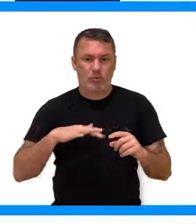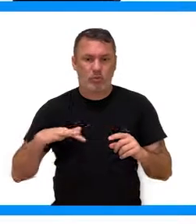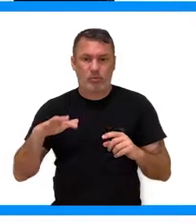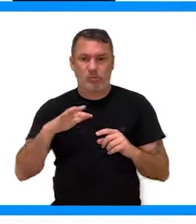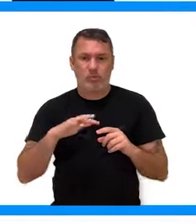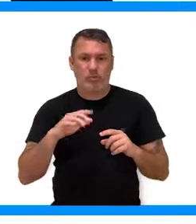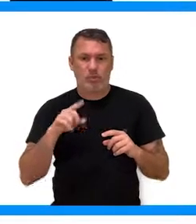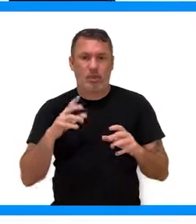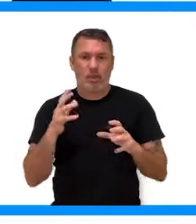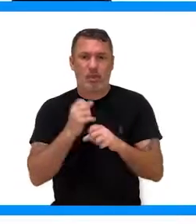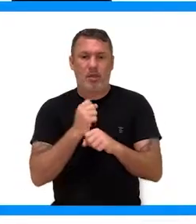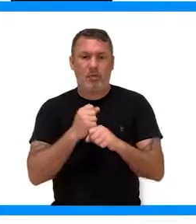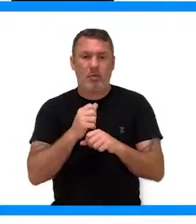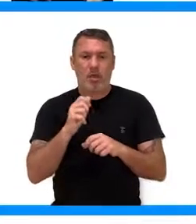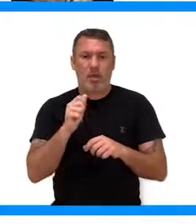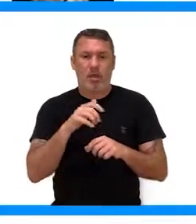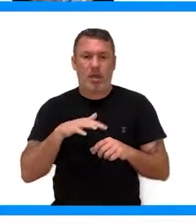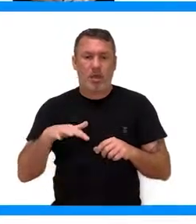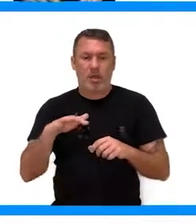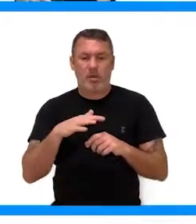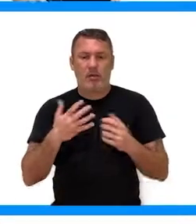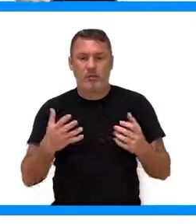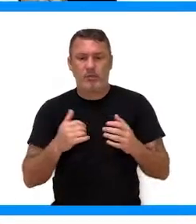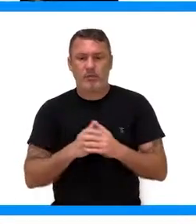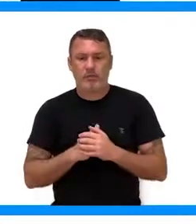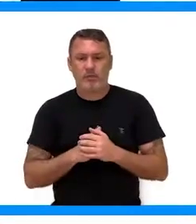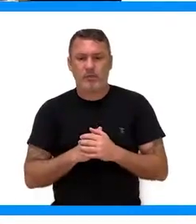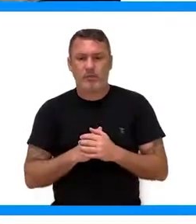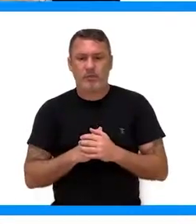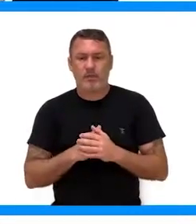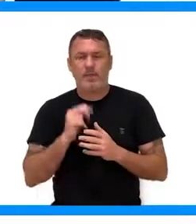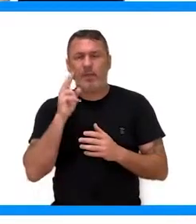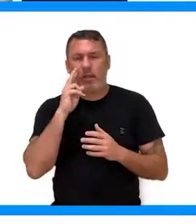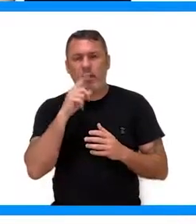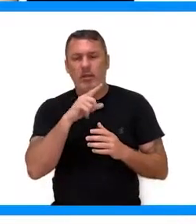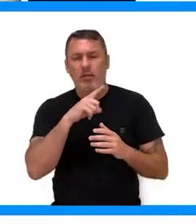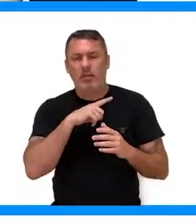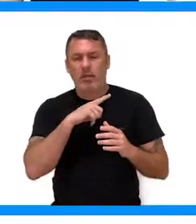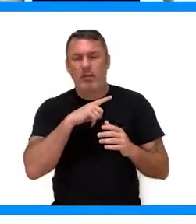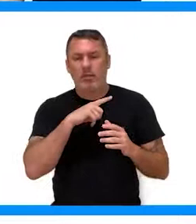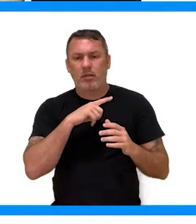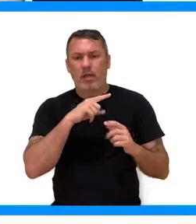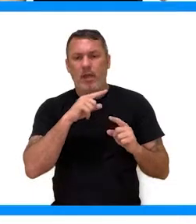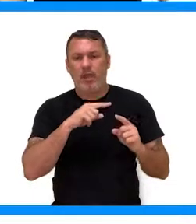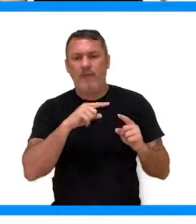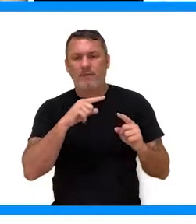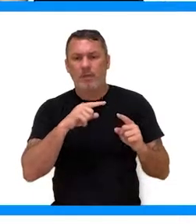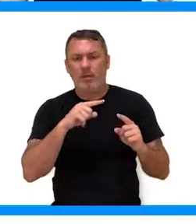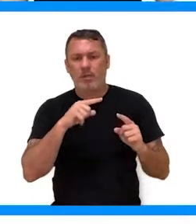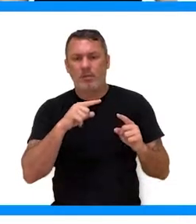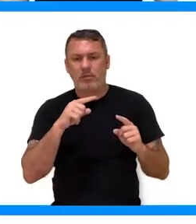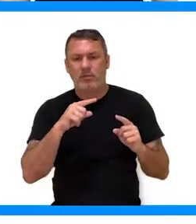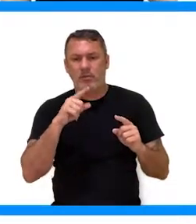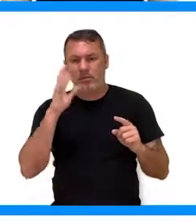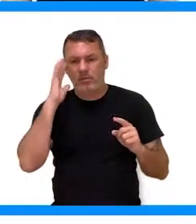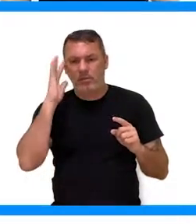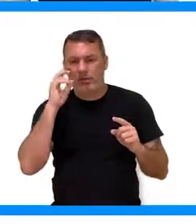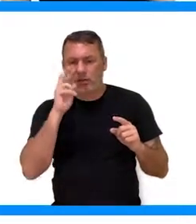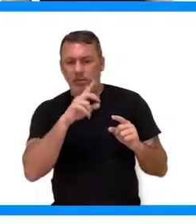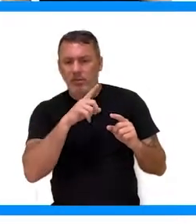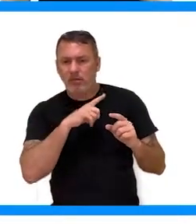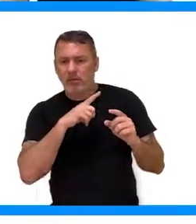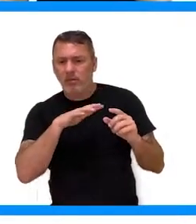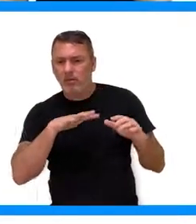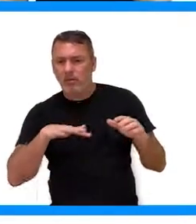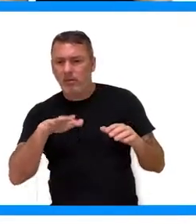termos de cálculo de área. E aí, conforme você vai avançando com o gráfico, dá uma olhadinha ali, olha,